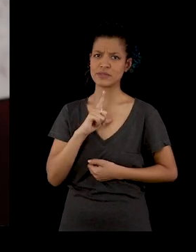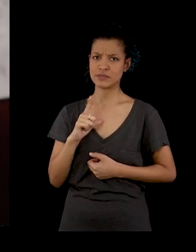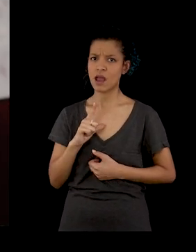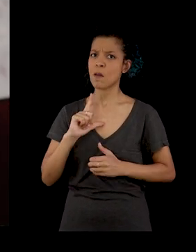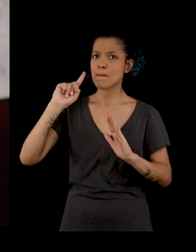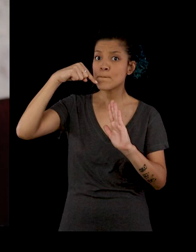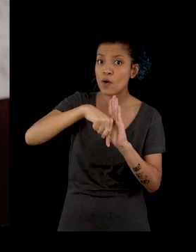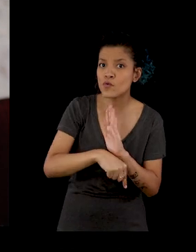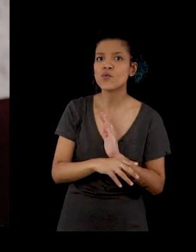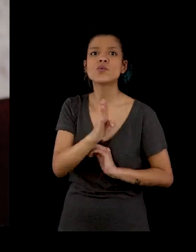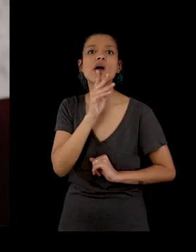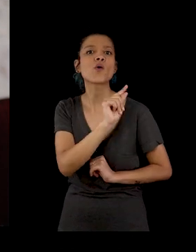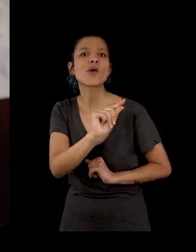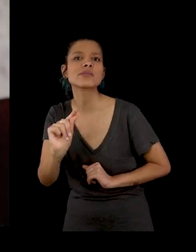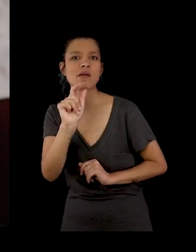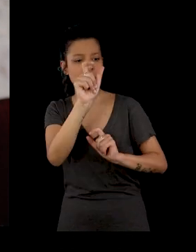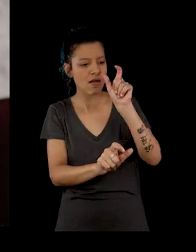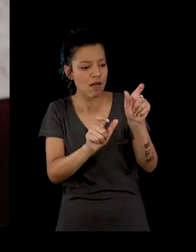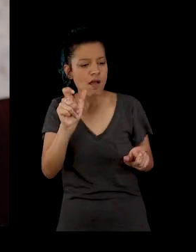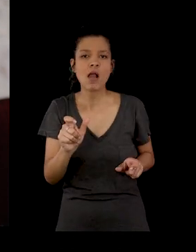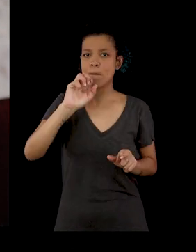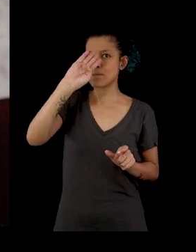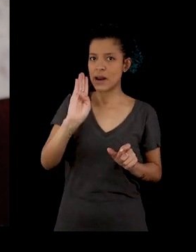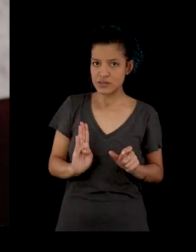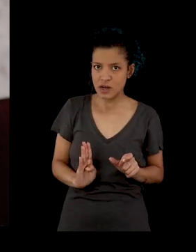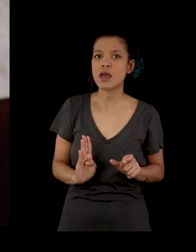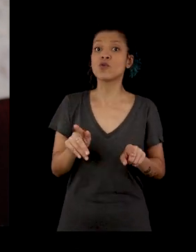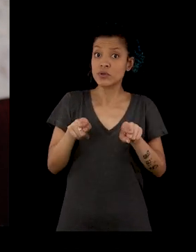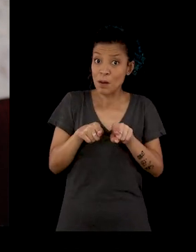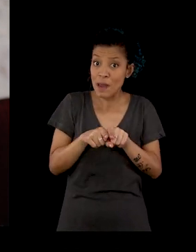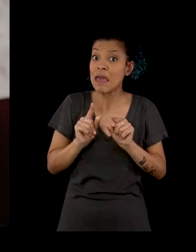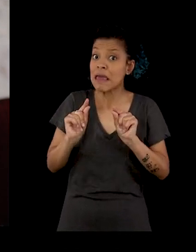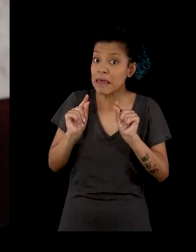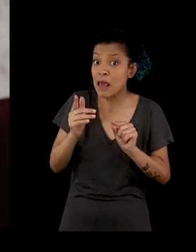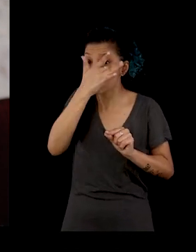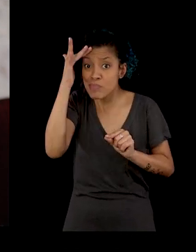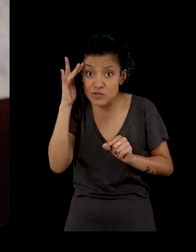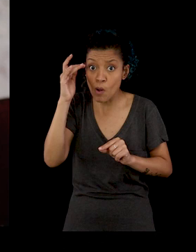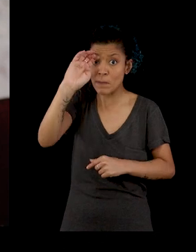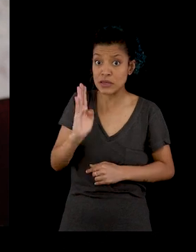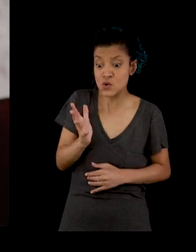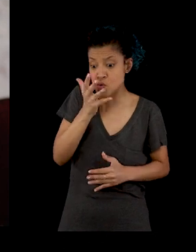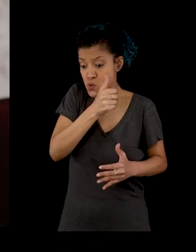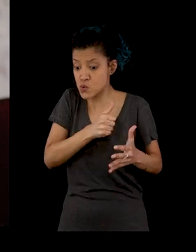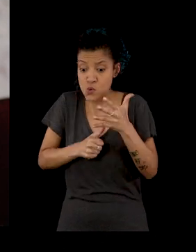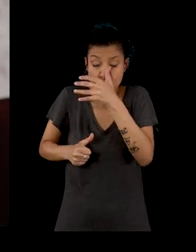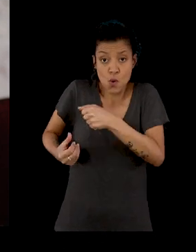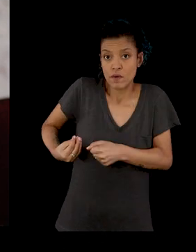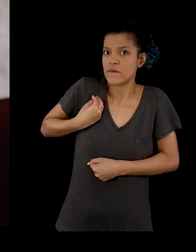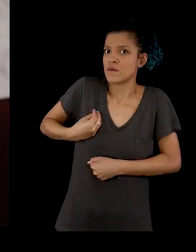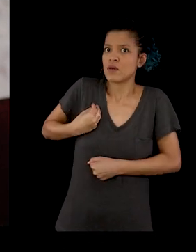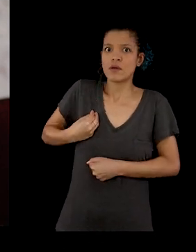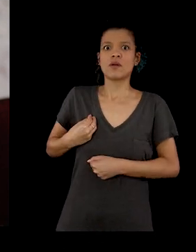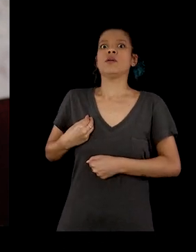bem profunda do brasileiro, do ser brasileiro, do conseguir sobreviver a tudo, dessa coisa que é típica